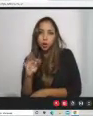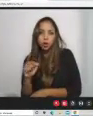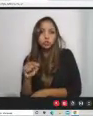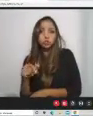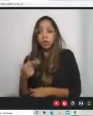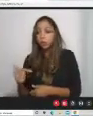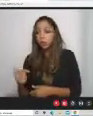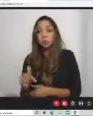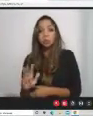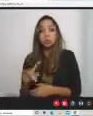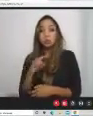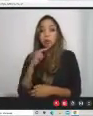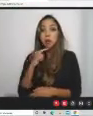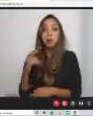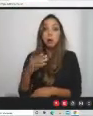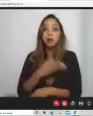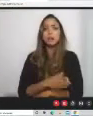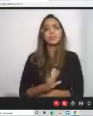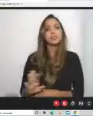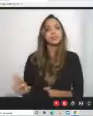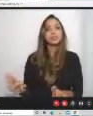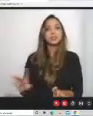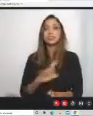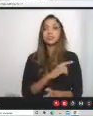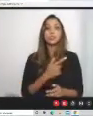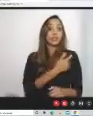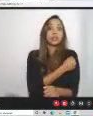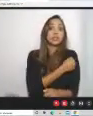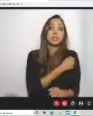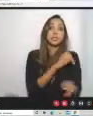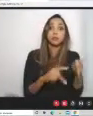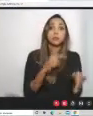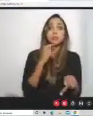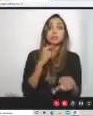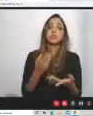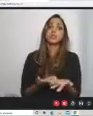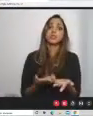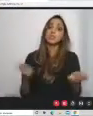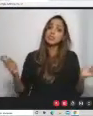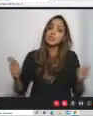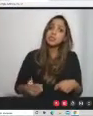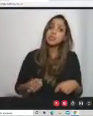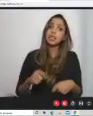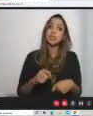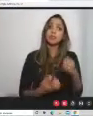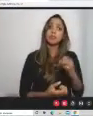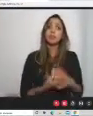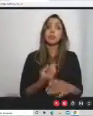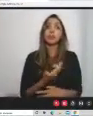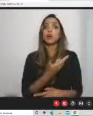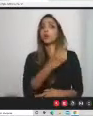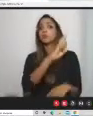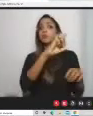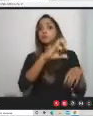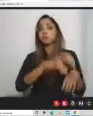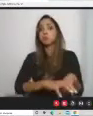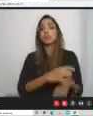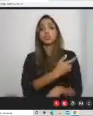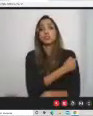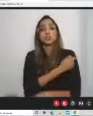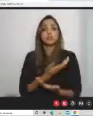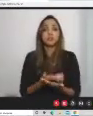ter um outro ponto lá de vacinação. No entanto, não tem, porque a desculpa que Vossa Excelência recebeu é a questão